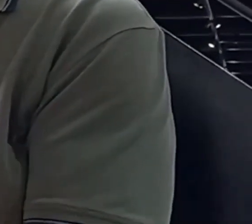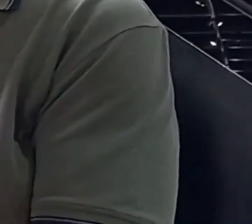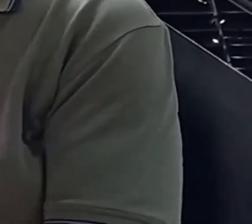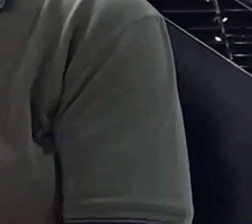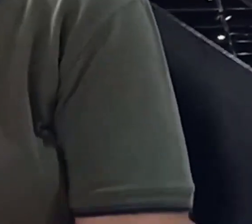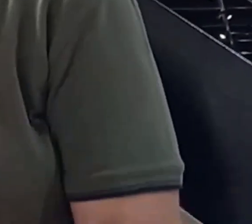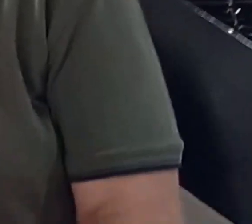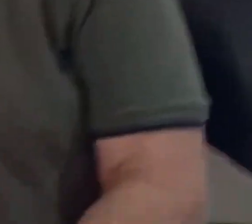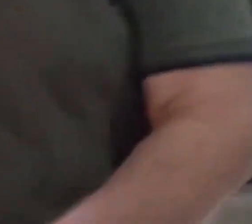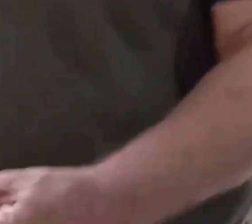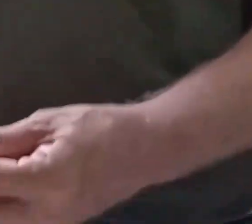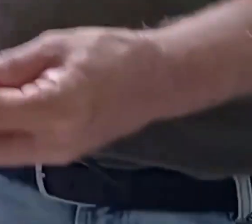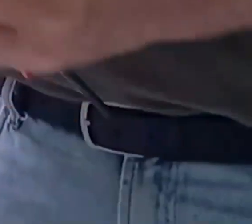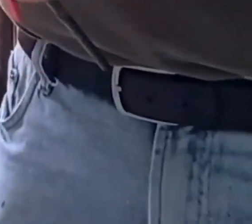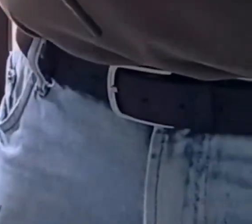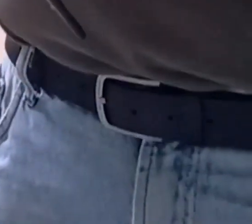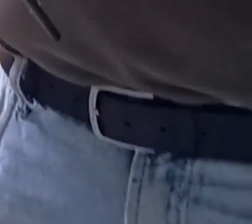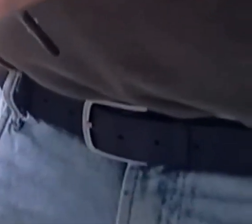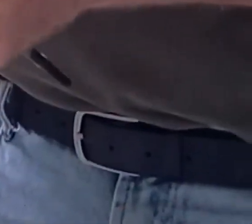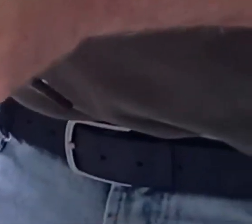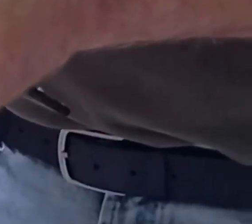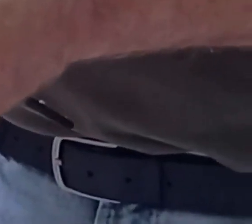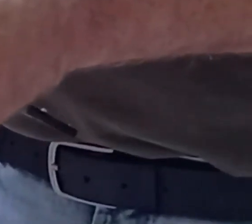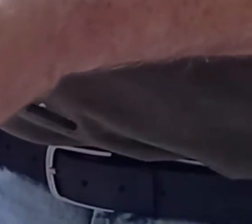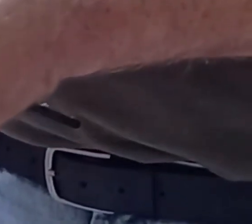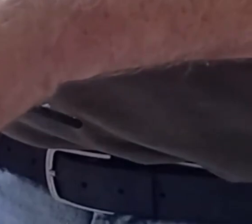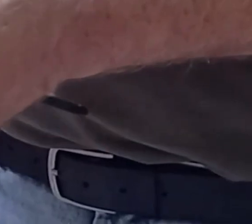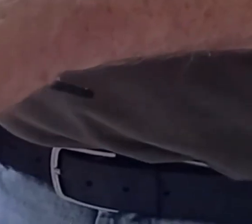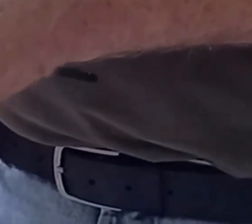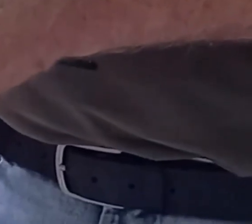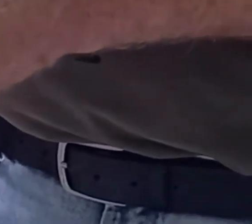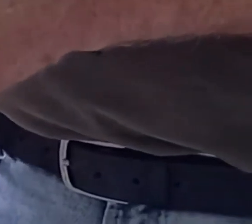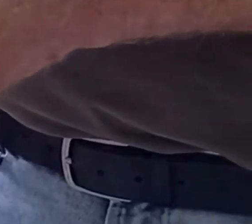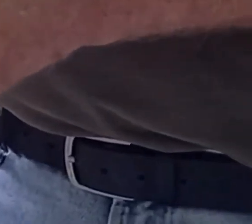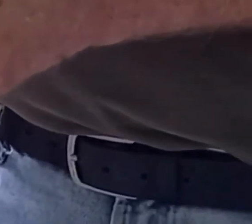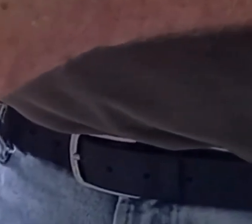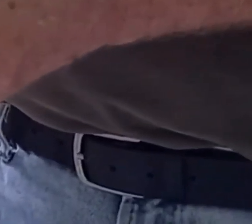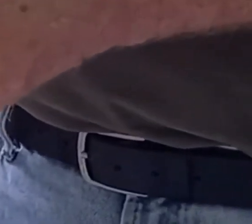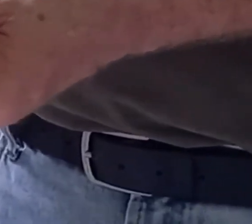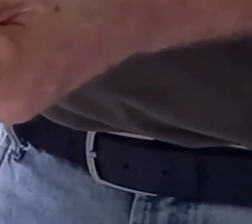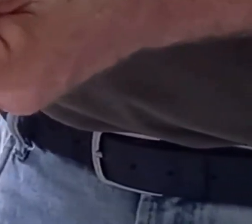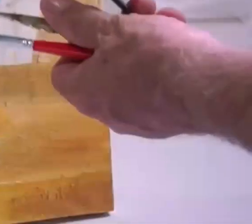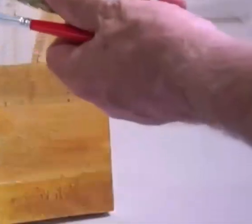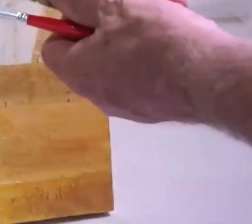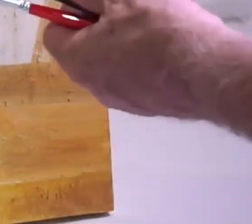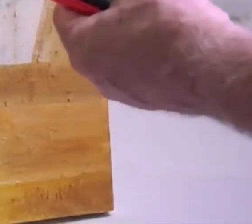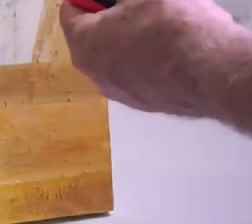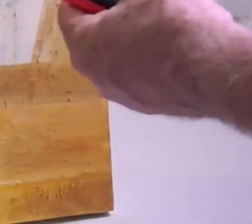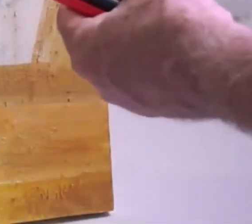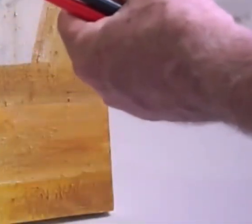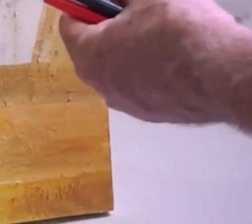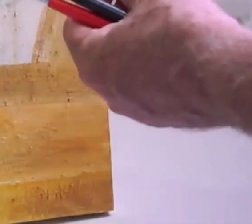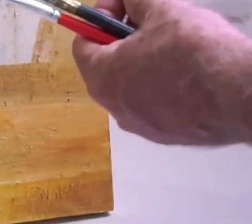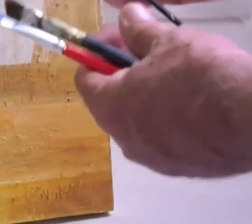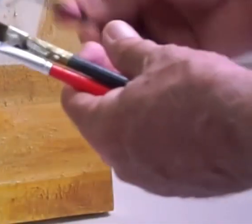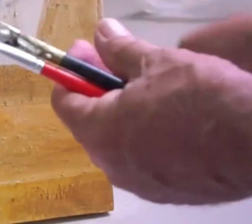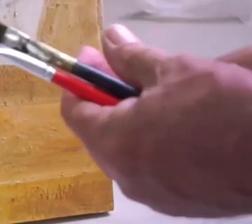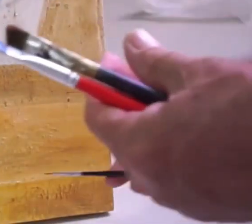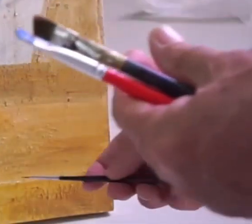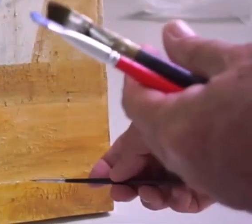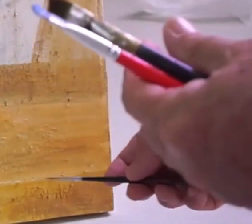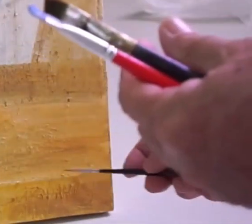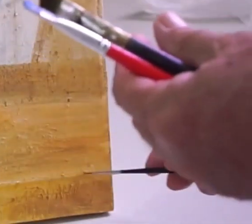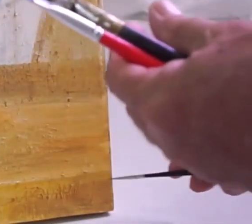eles são chatos e o redondo, né? O redondo, esse por exemplo, que é bem pequenininho, que é o 0,